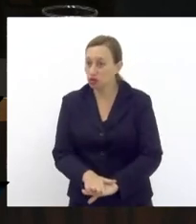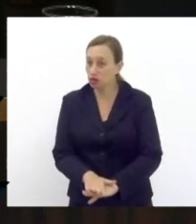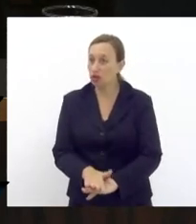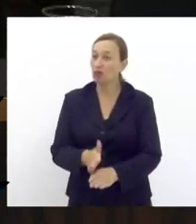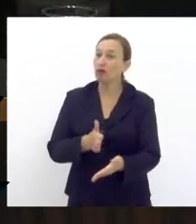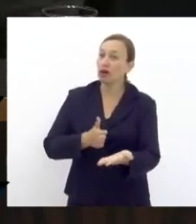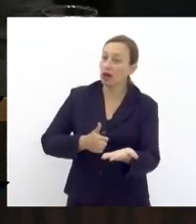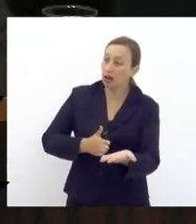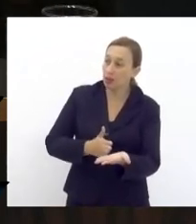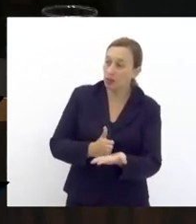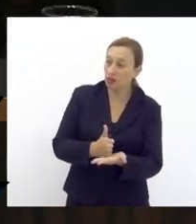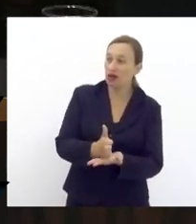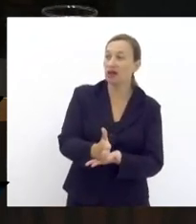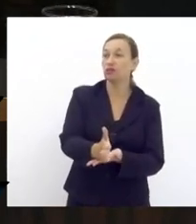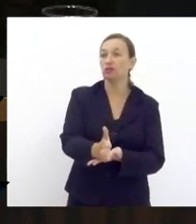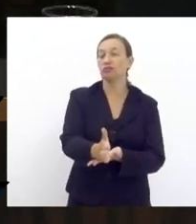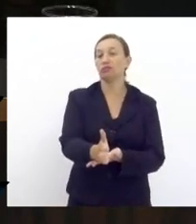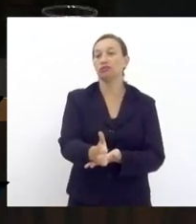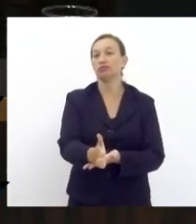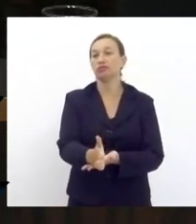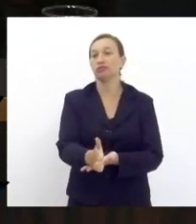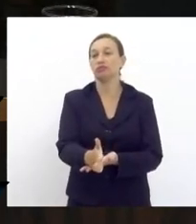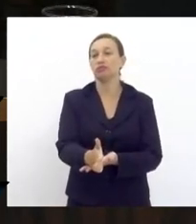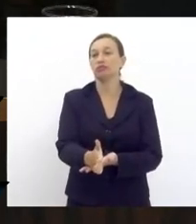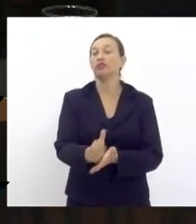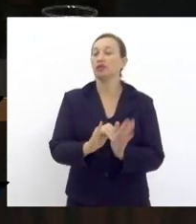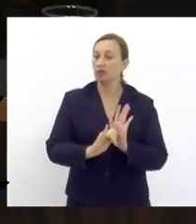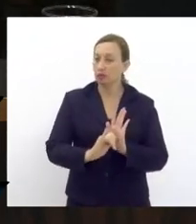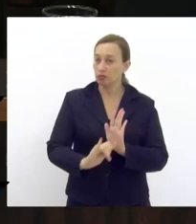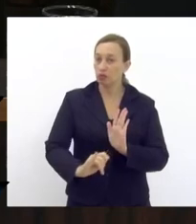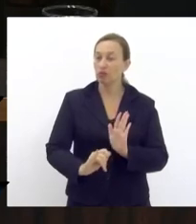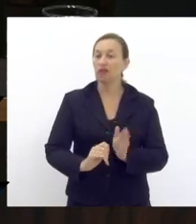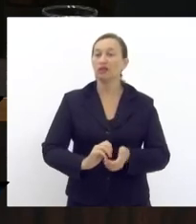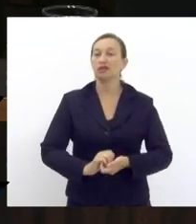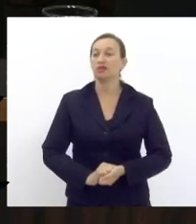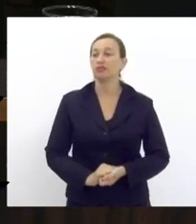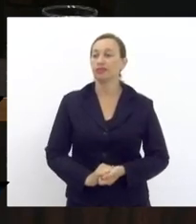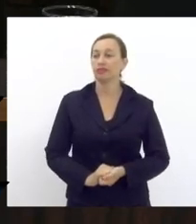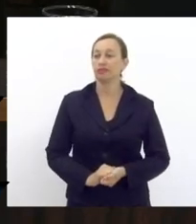como estão. Aprovado. Vai à publicação.